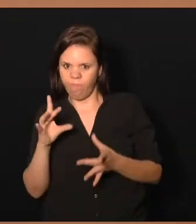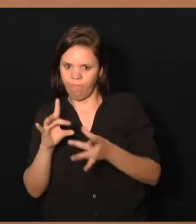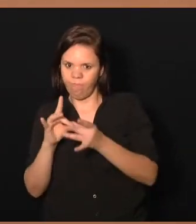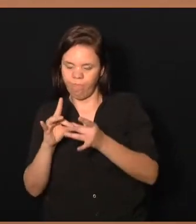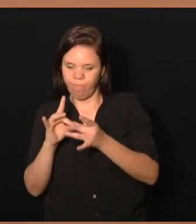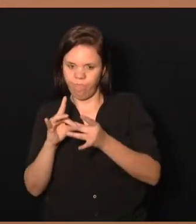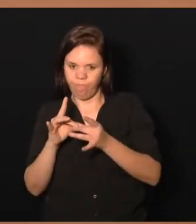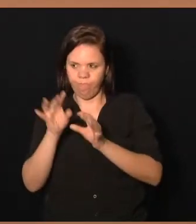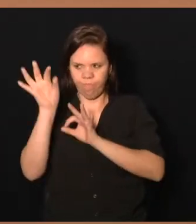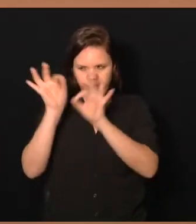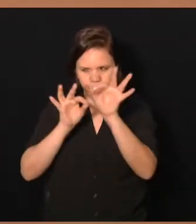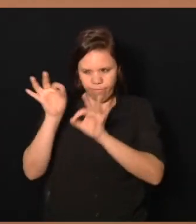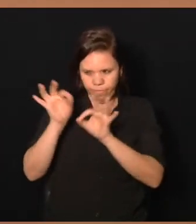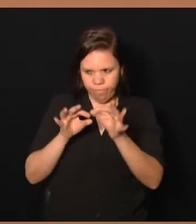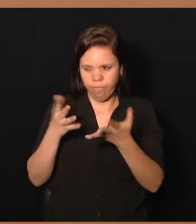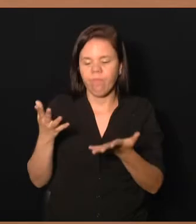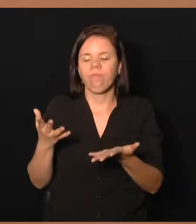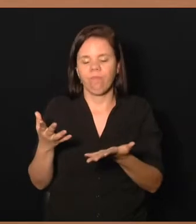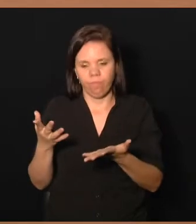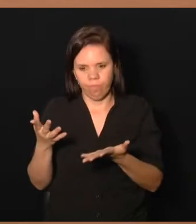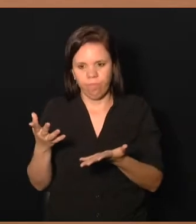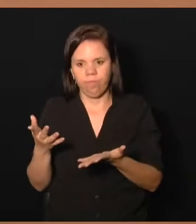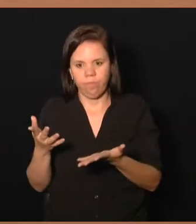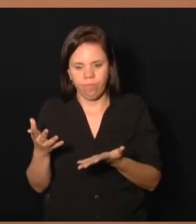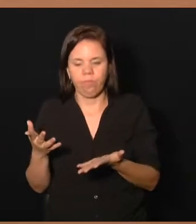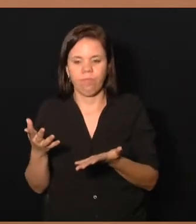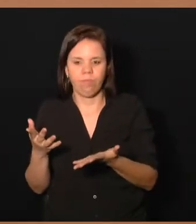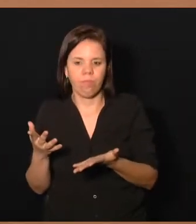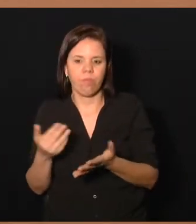a regularização dos